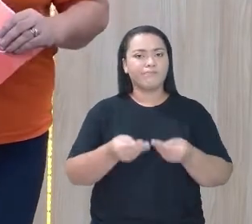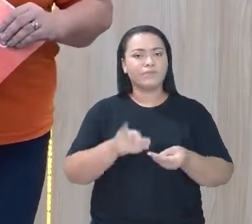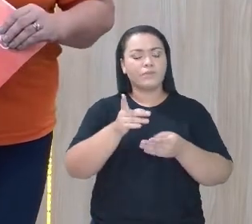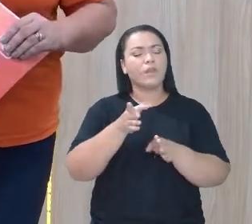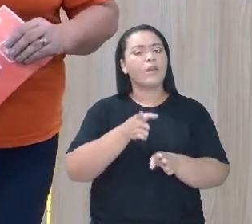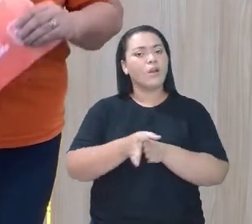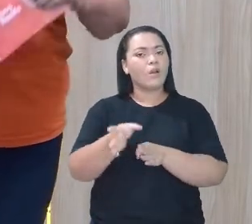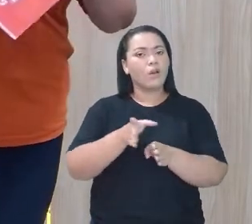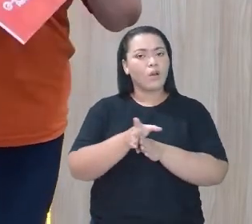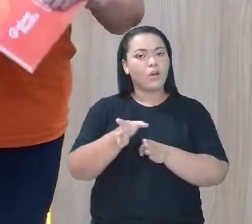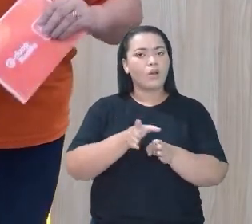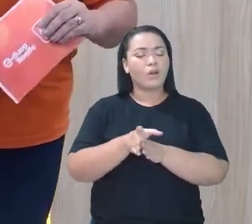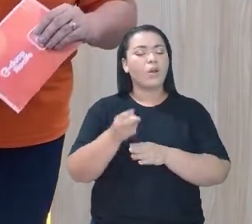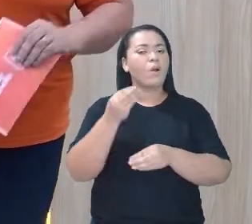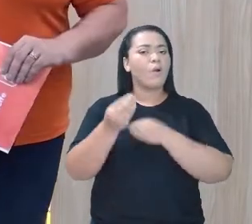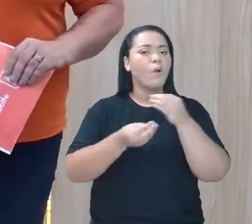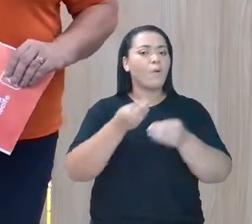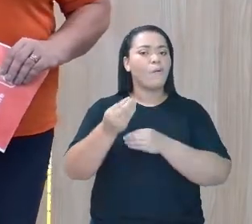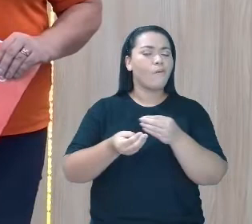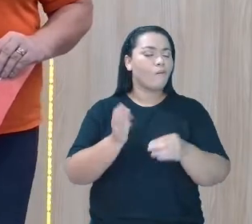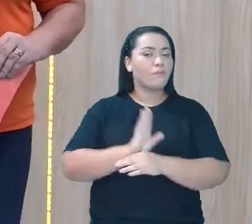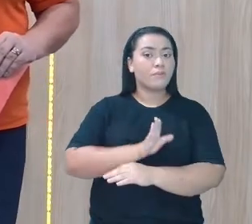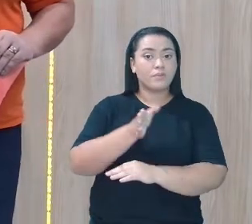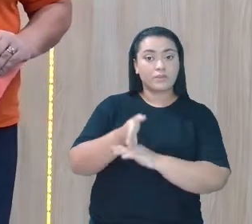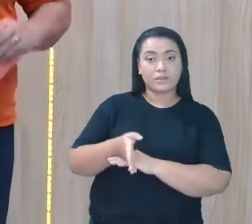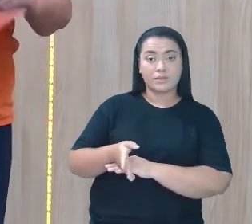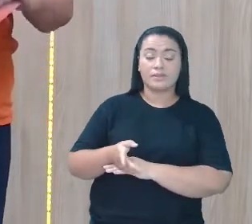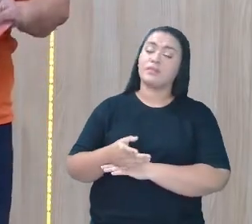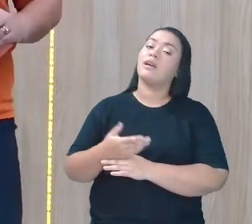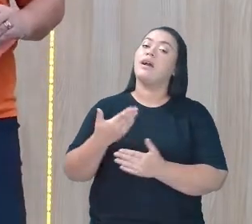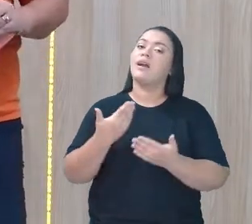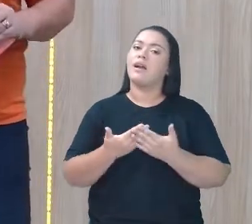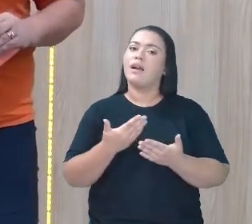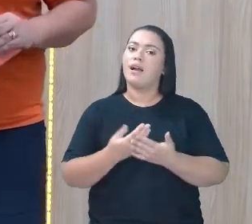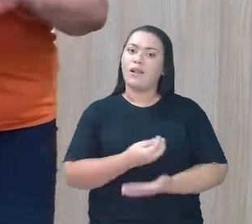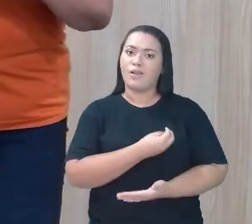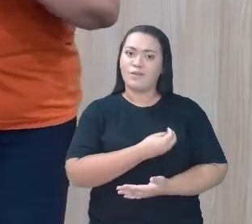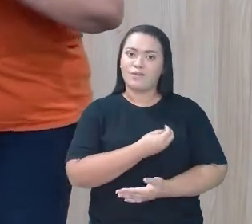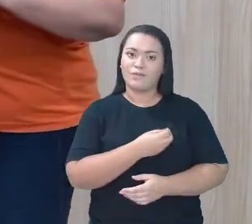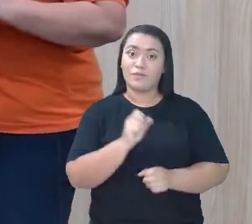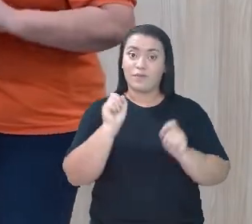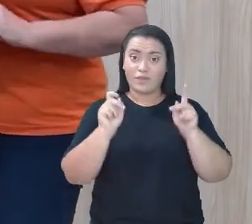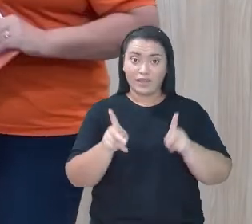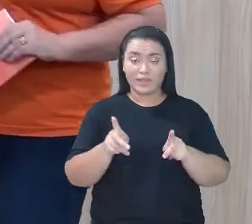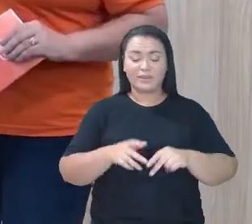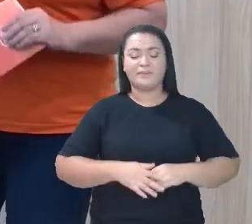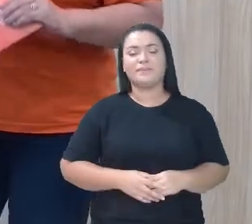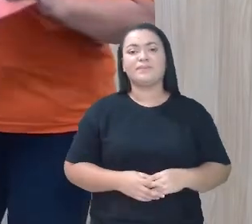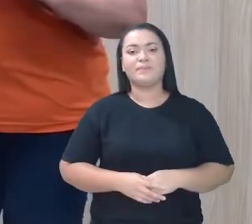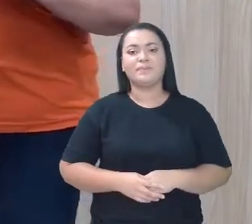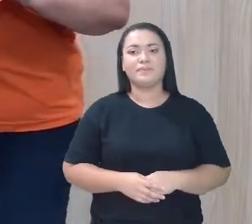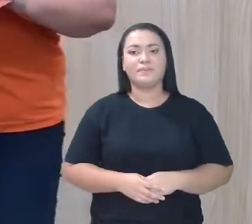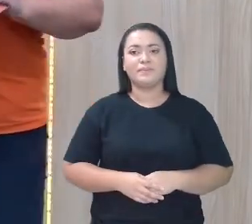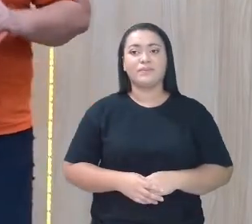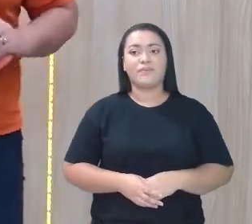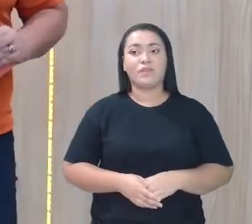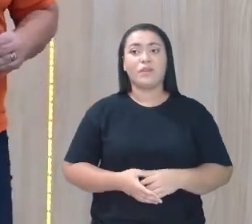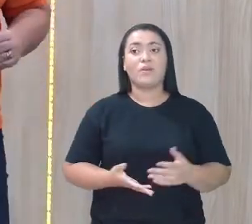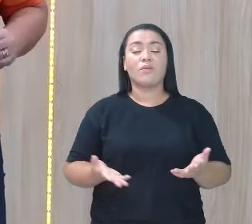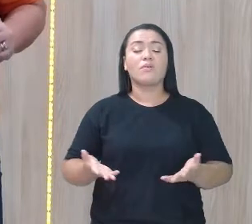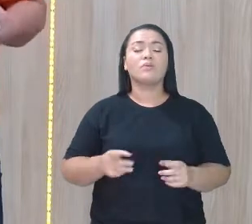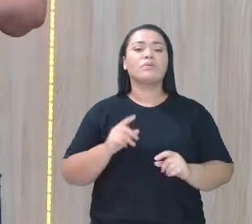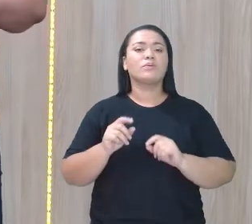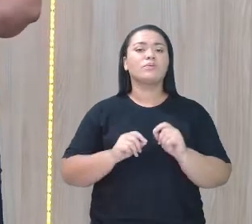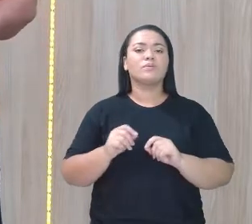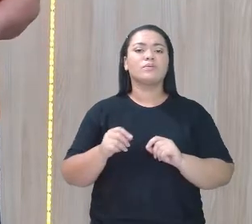as orientações de como entrar na nossa aula ao vivo. Ok, pessoal? Vamos seguir. Nas nossas